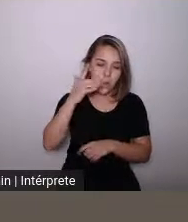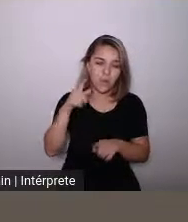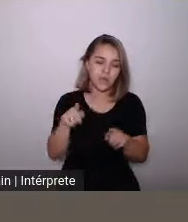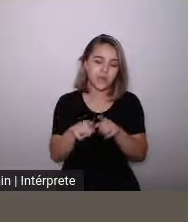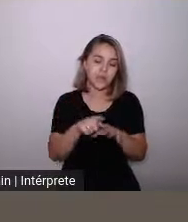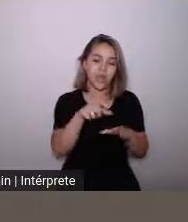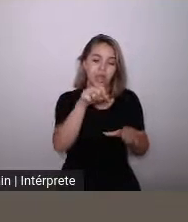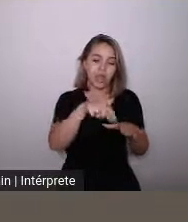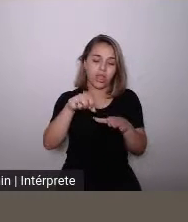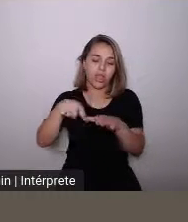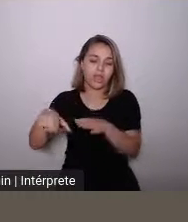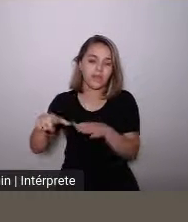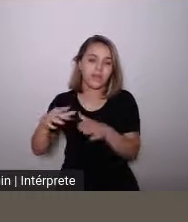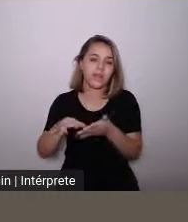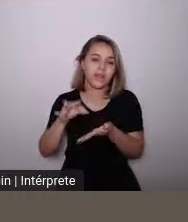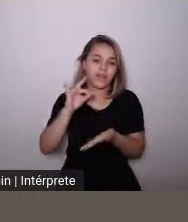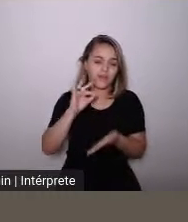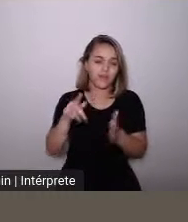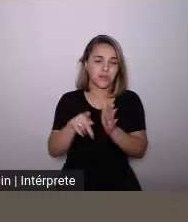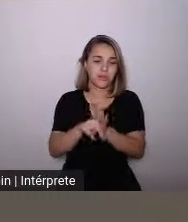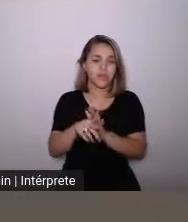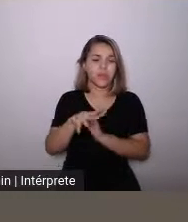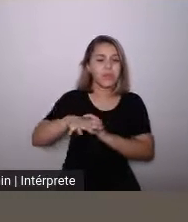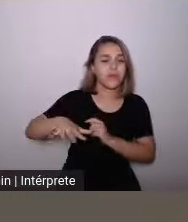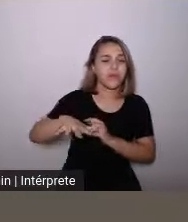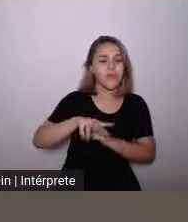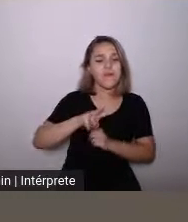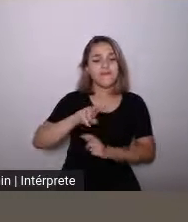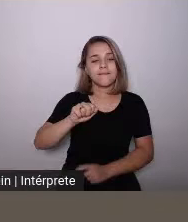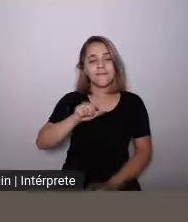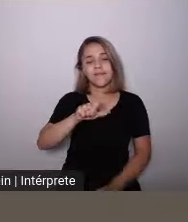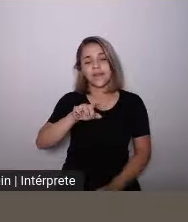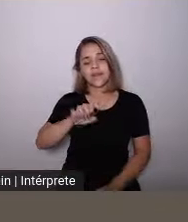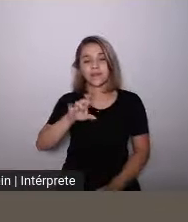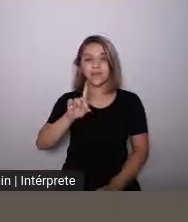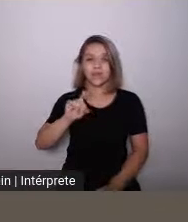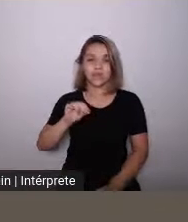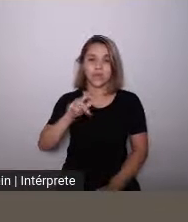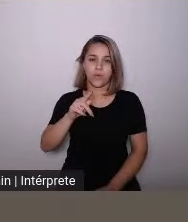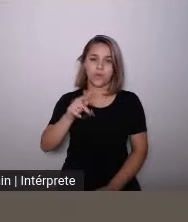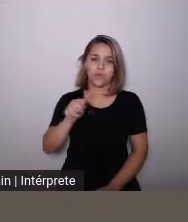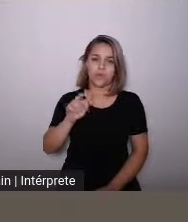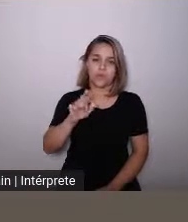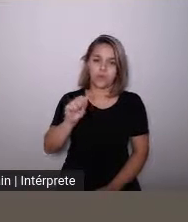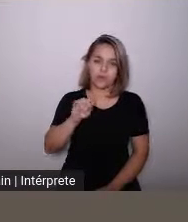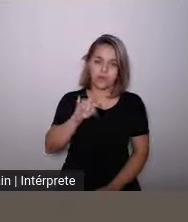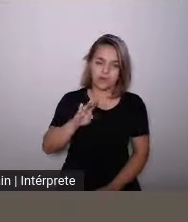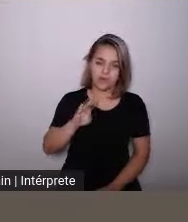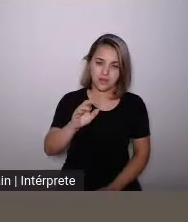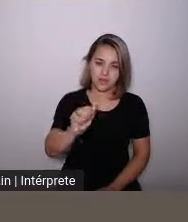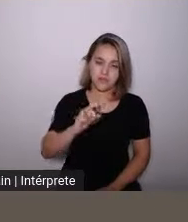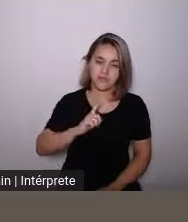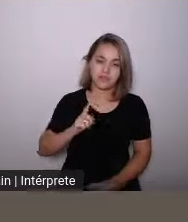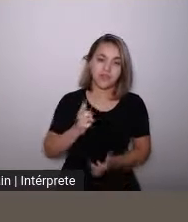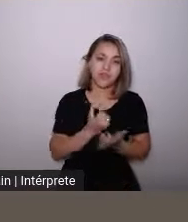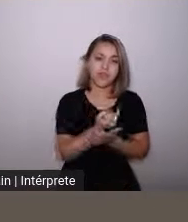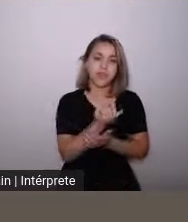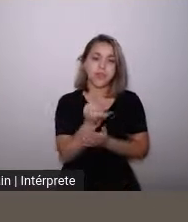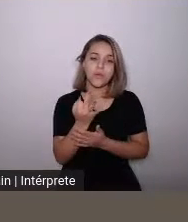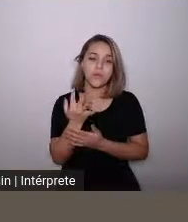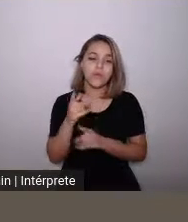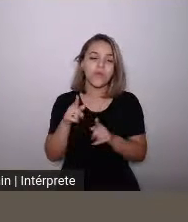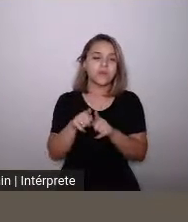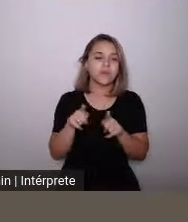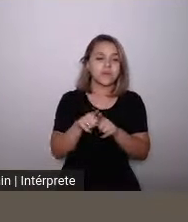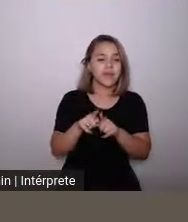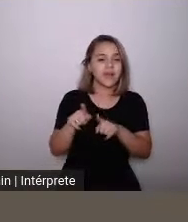Paraíba. Por uma poética material, dentro de uma modernidade rural, e não uma consideração do campo,